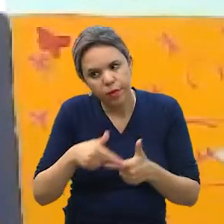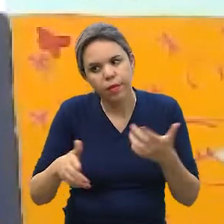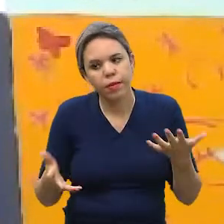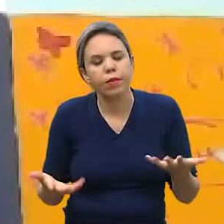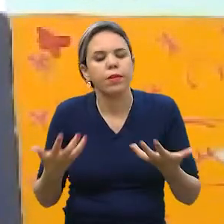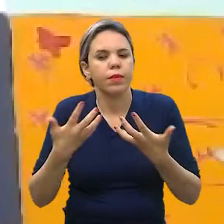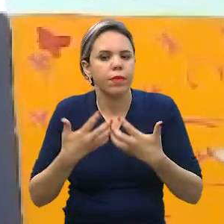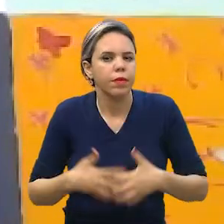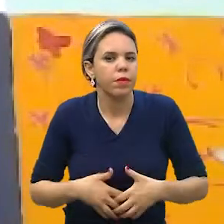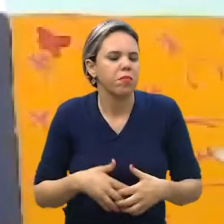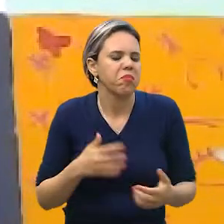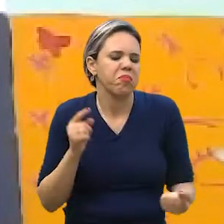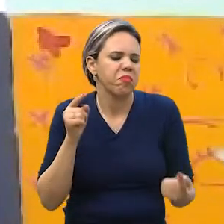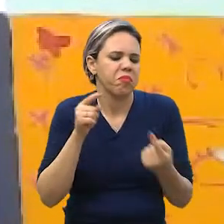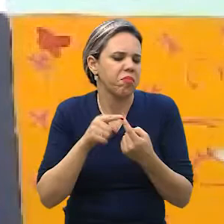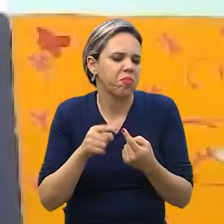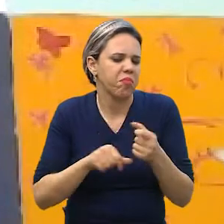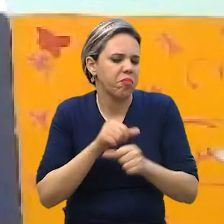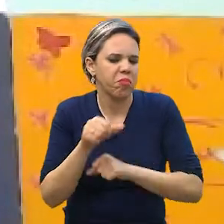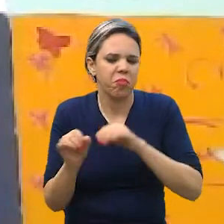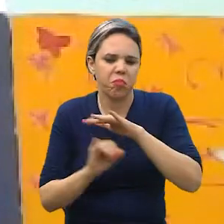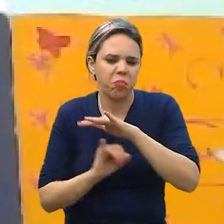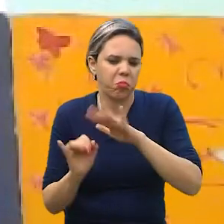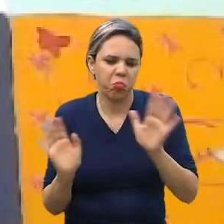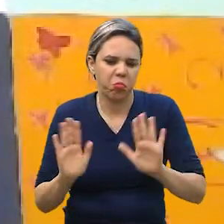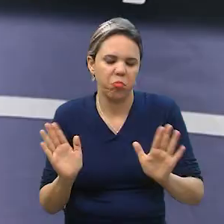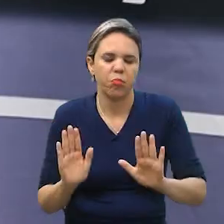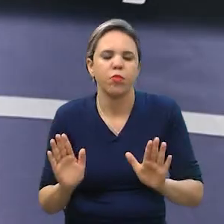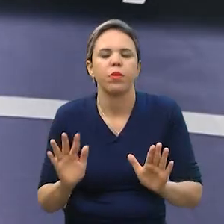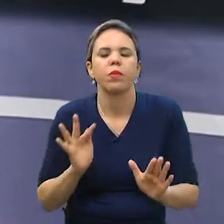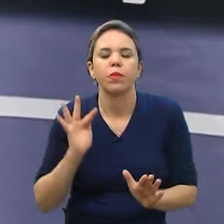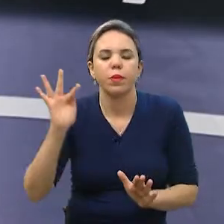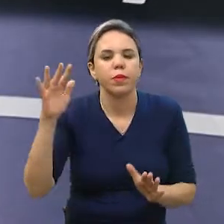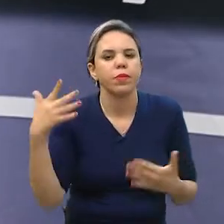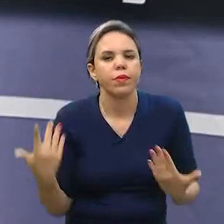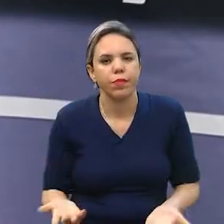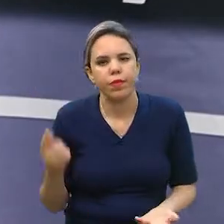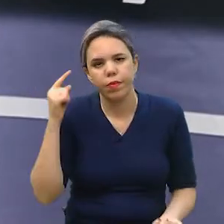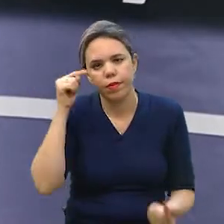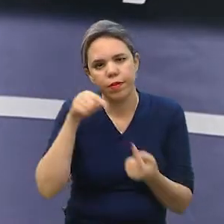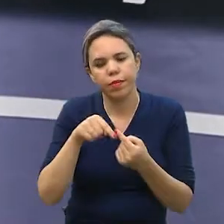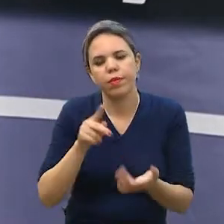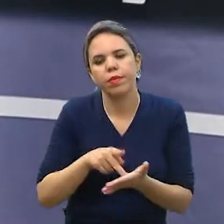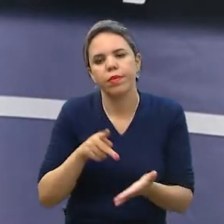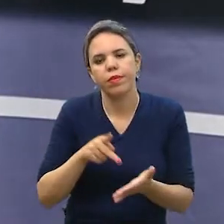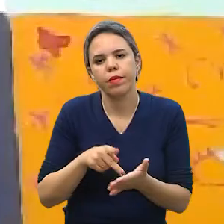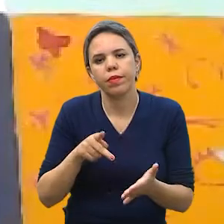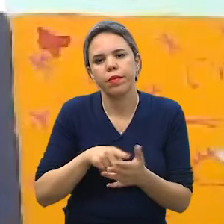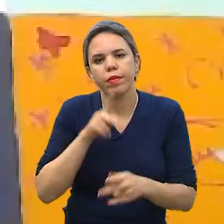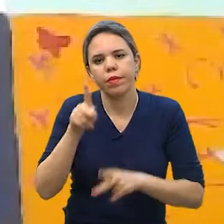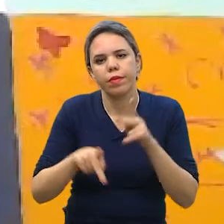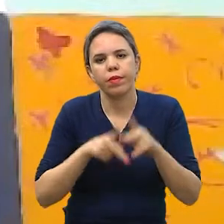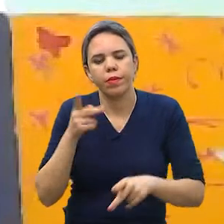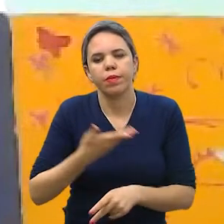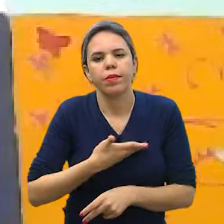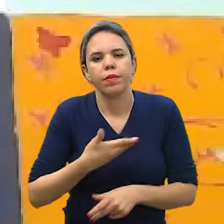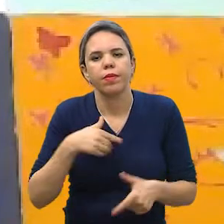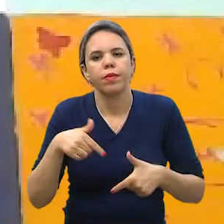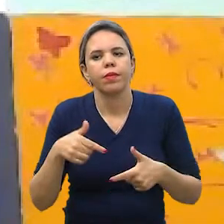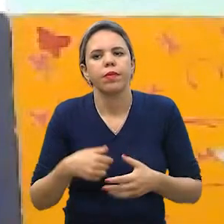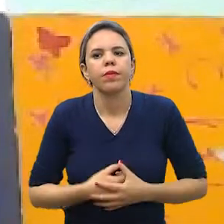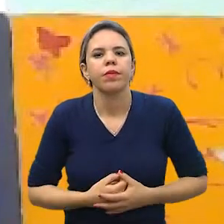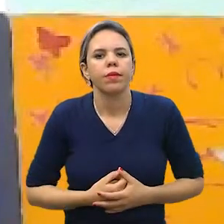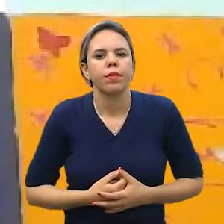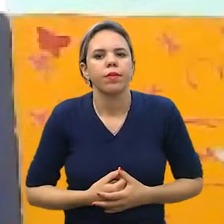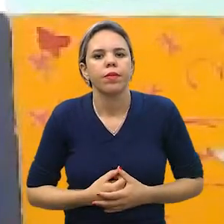situação sem nenhuma pretensão de virar uma organização, né? E a ideia, na verdade, dessas pessoas, desses colegas de